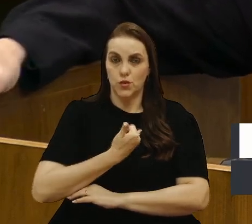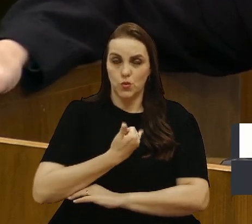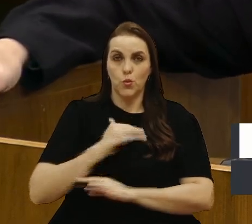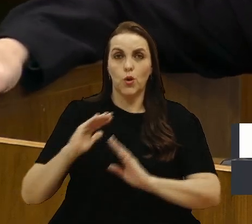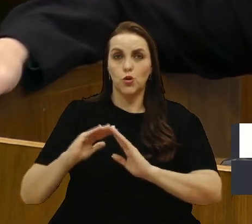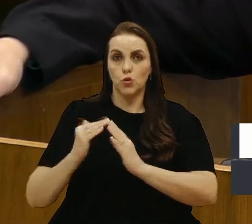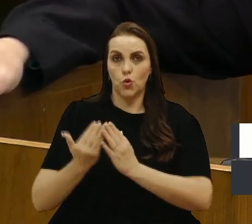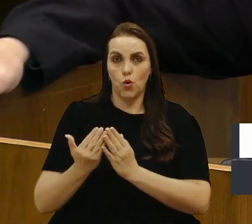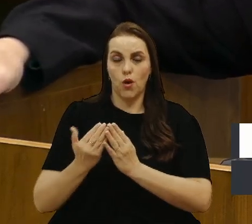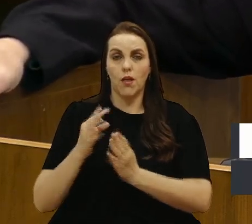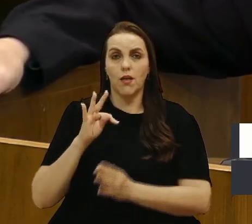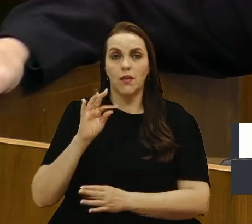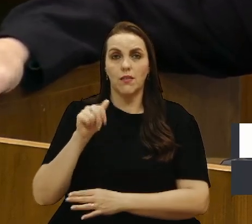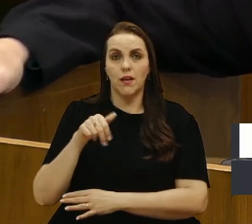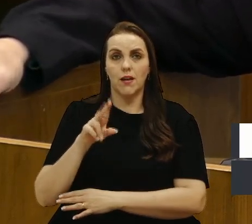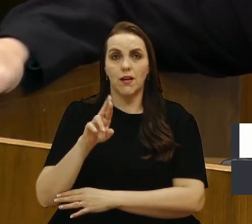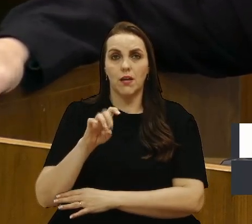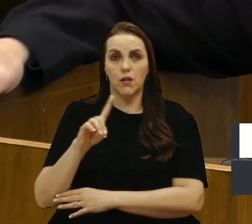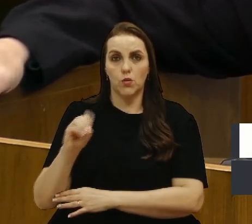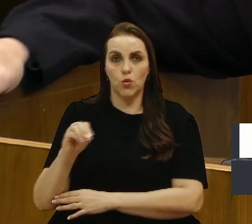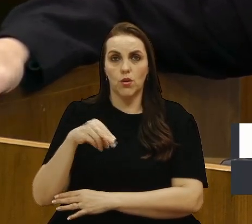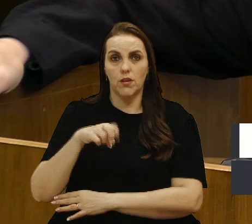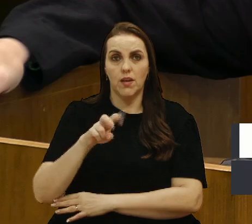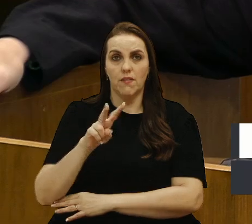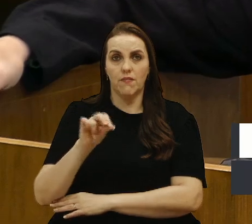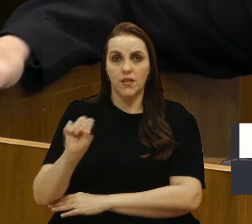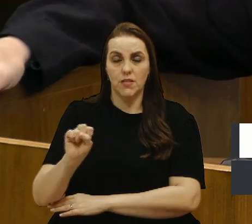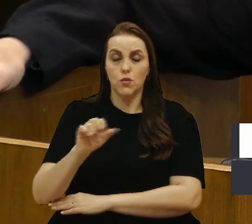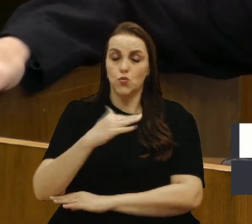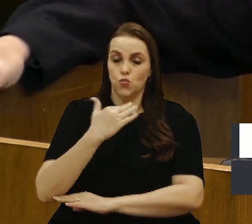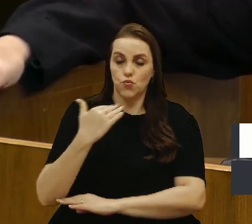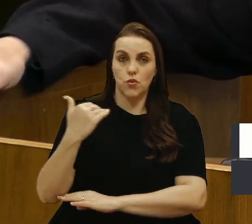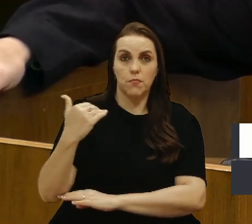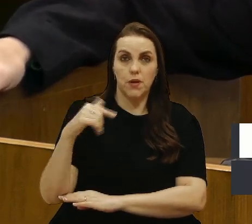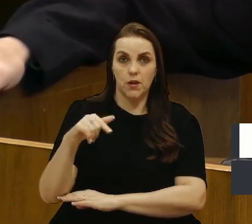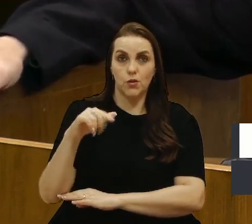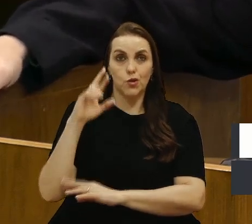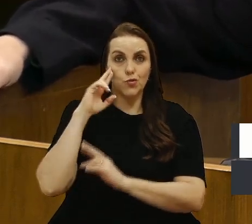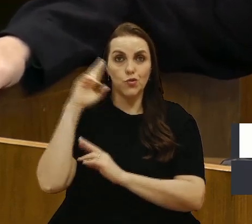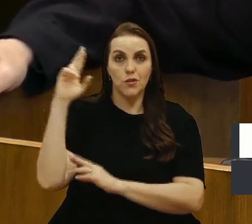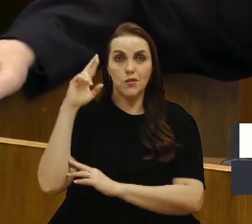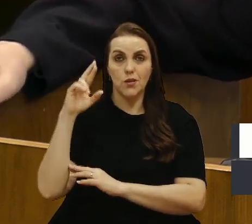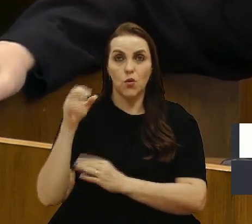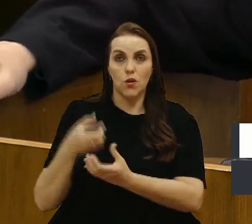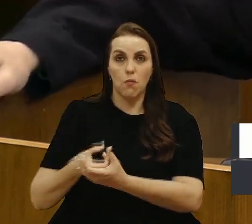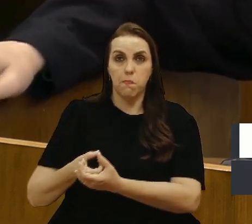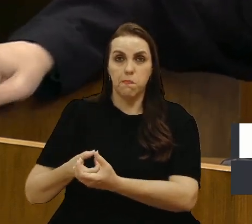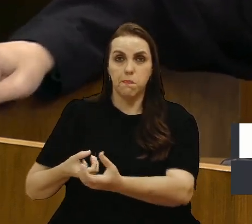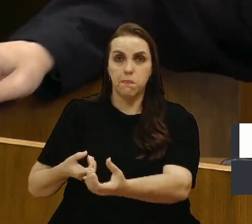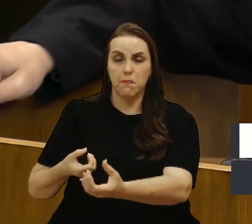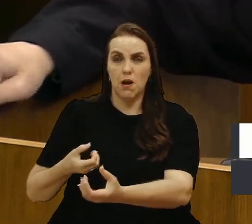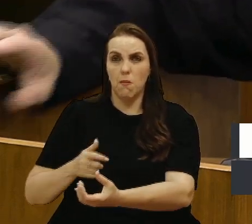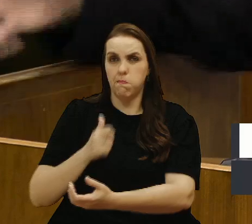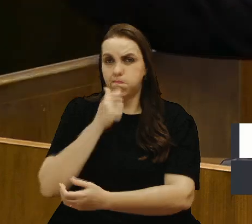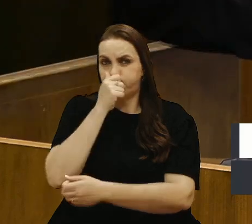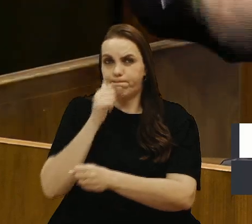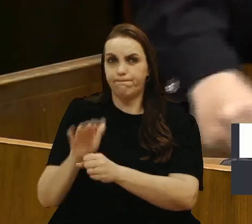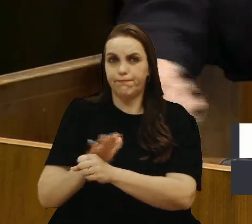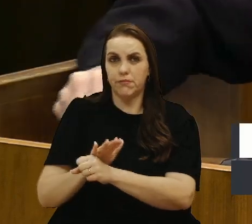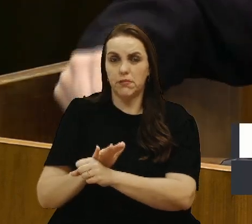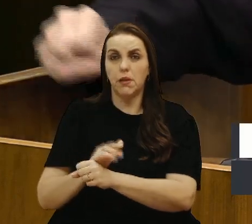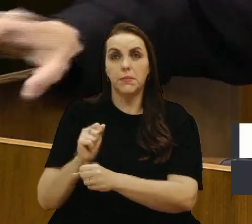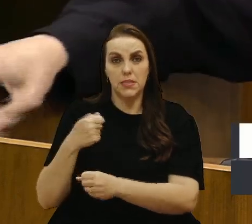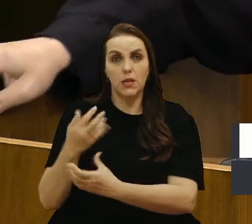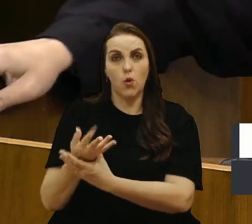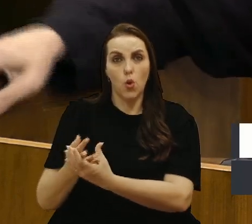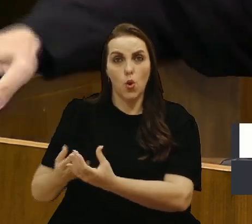Neves, porque ele foi chamado pela direção para desentupir um cano que havia entupido lá na escola. E aí o presidente